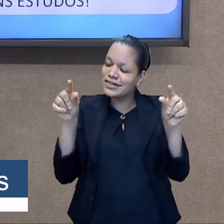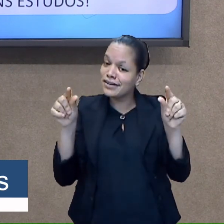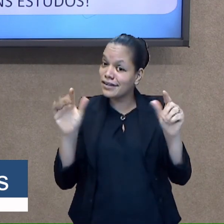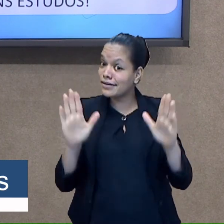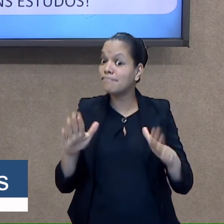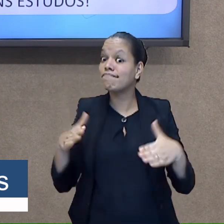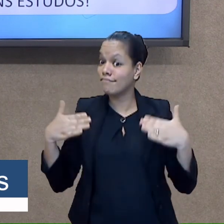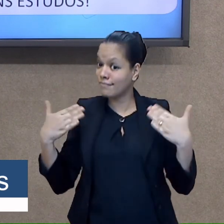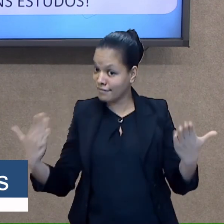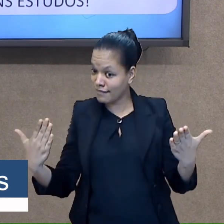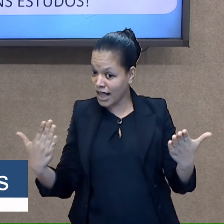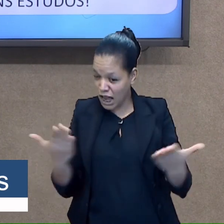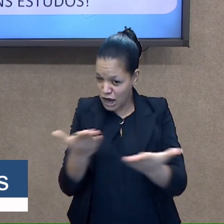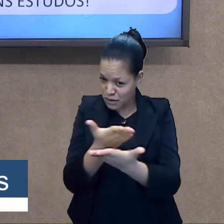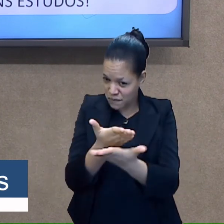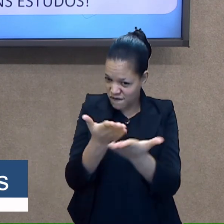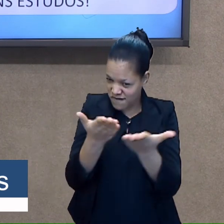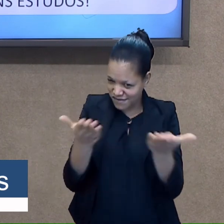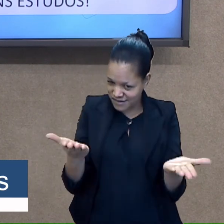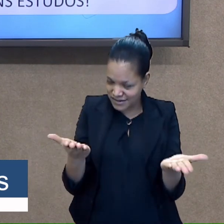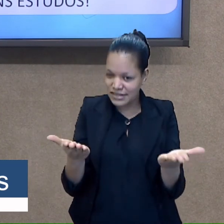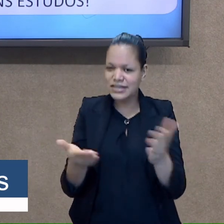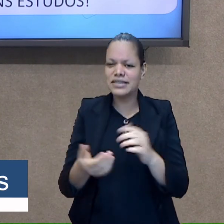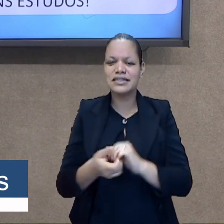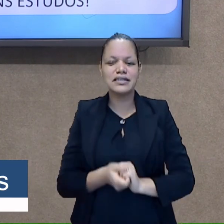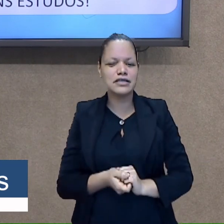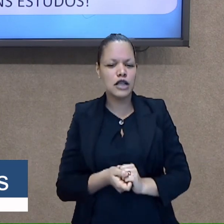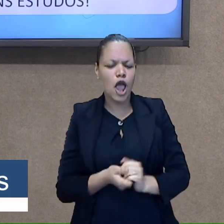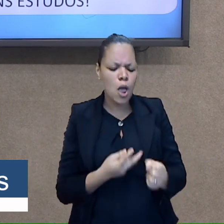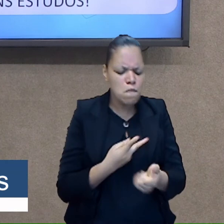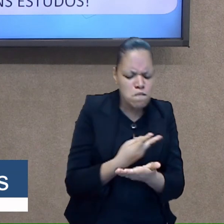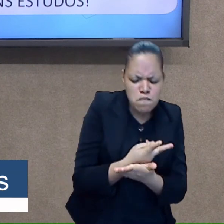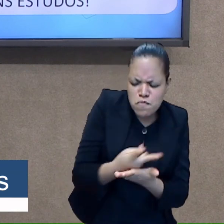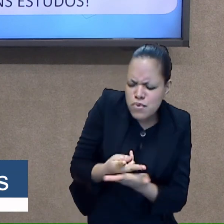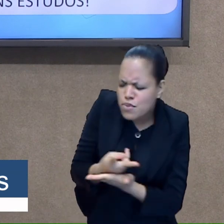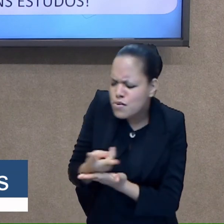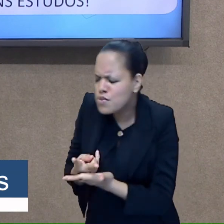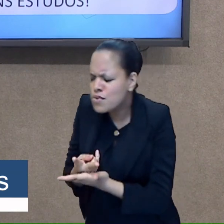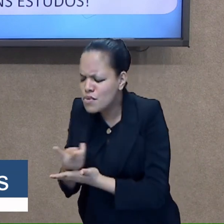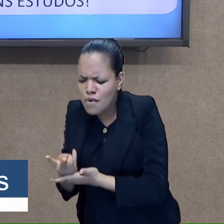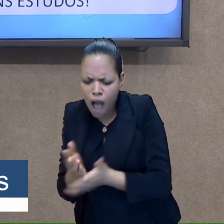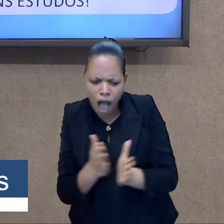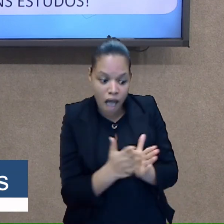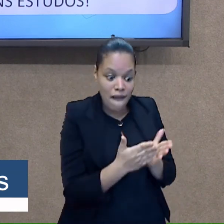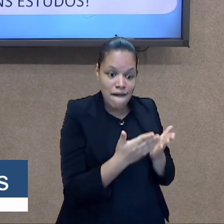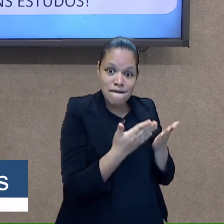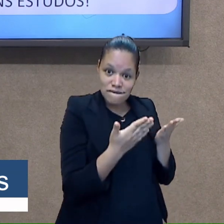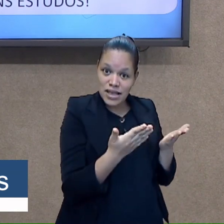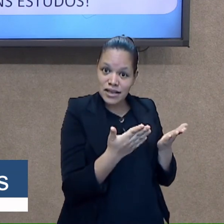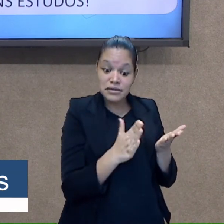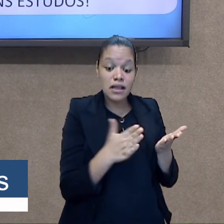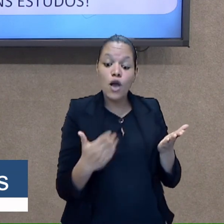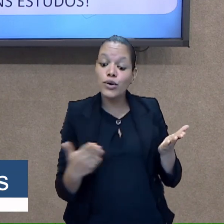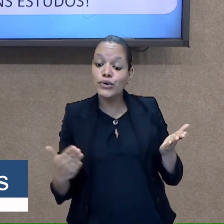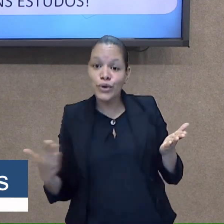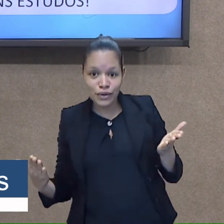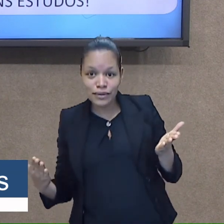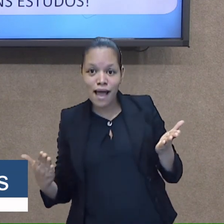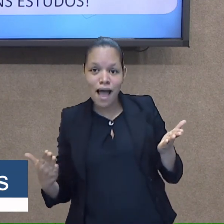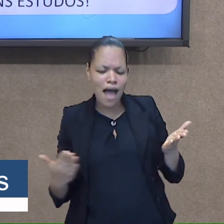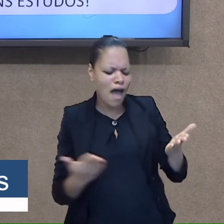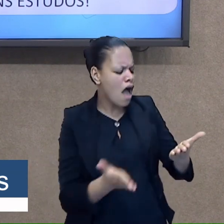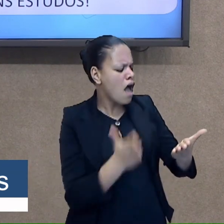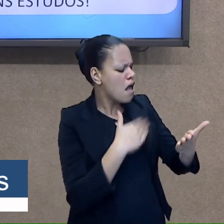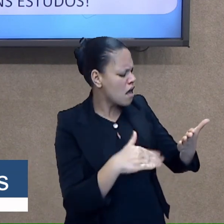tal você ter uma curiosidade aí maior e procurar em revistas, em jornais e começar a ler a